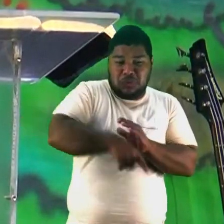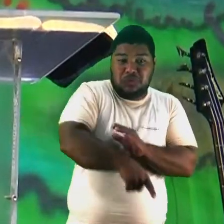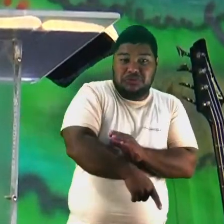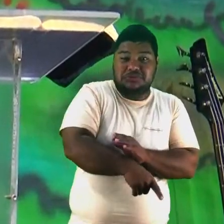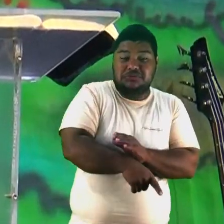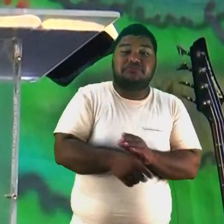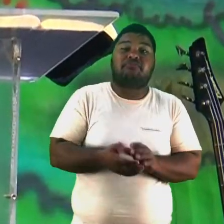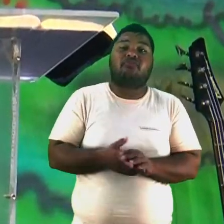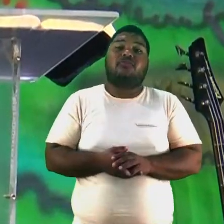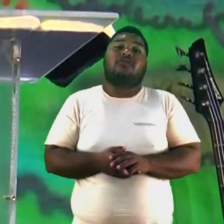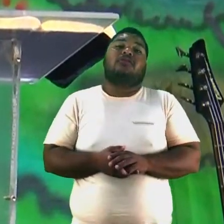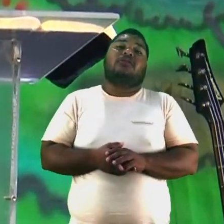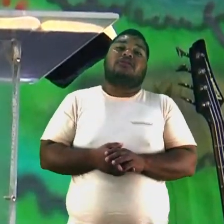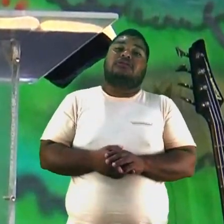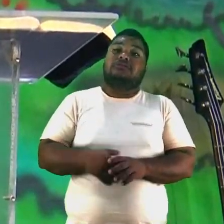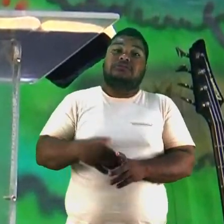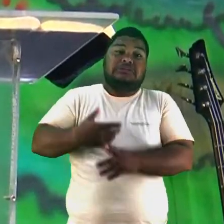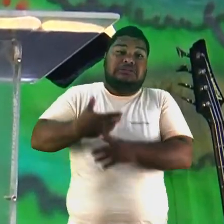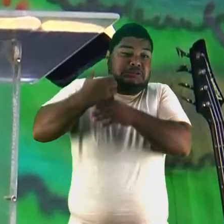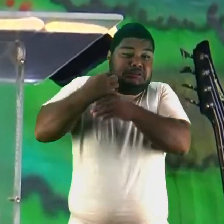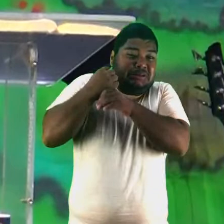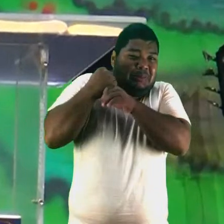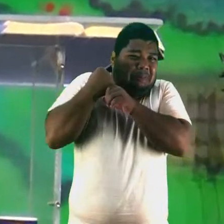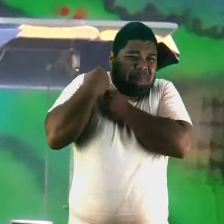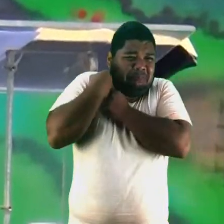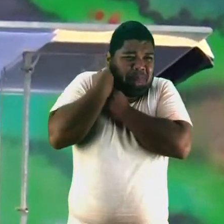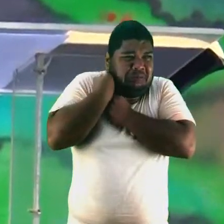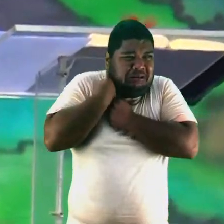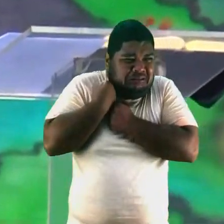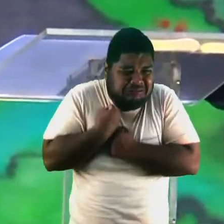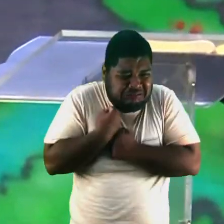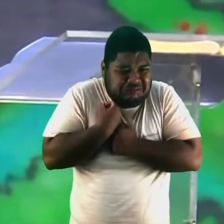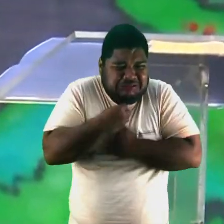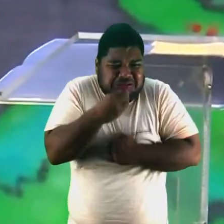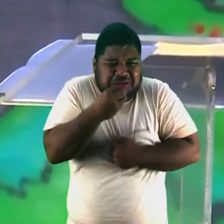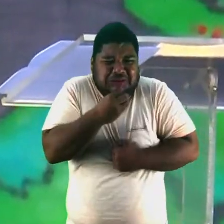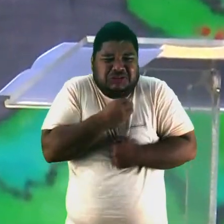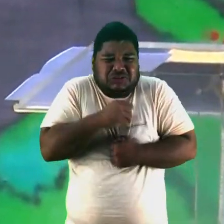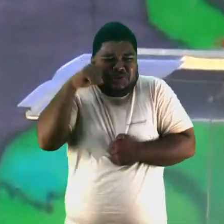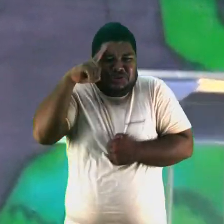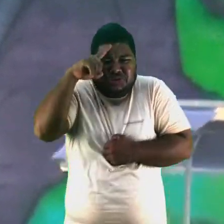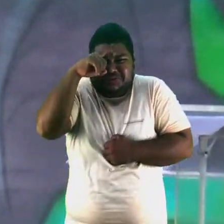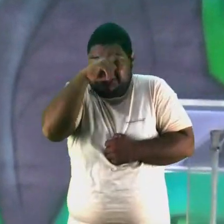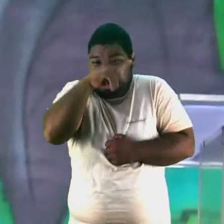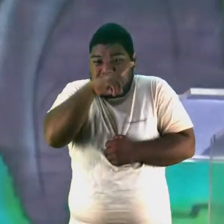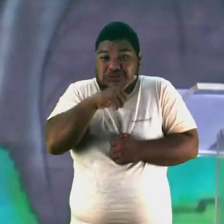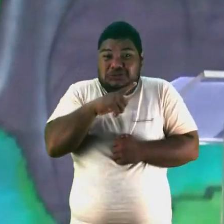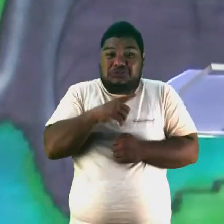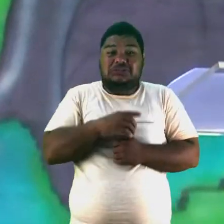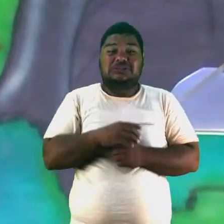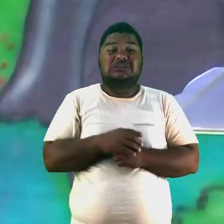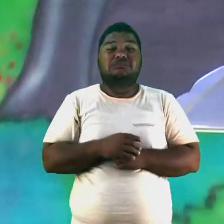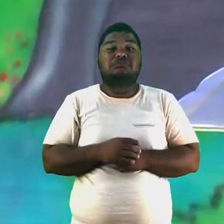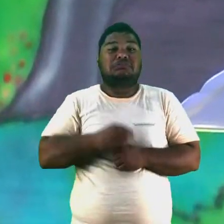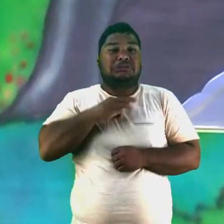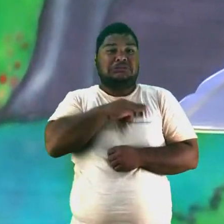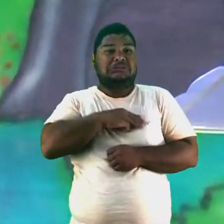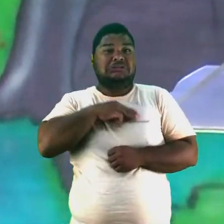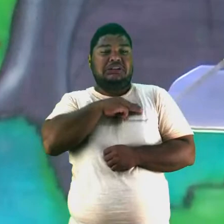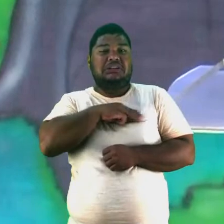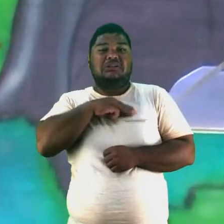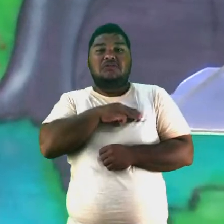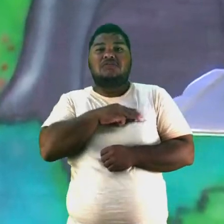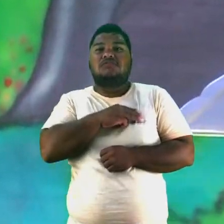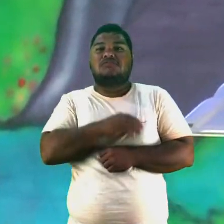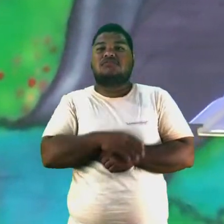Talvez pelo peso das dificuldades do ministério, ele pastoreou e provavelmente estava pastoreando ou